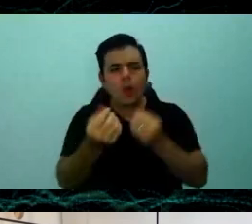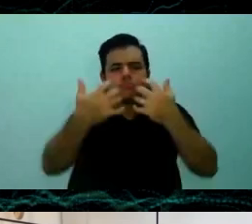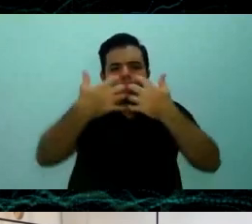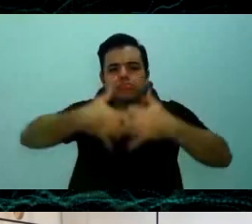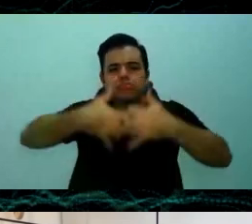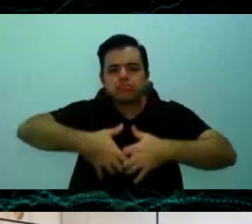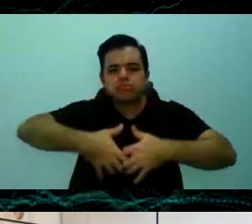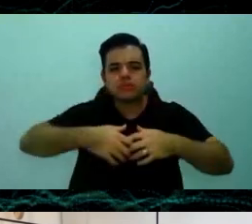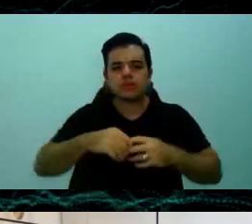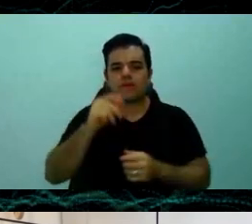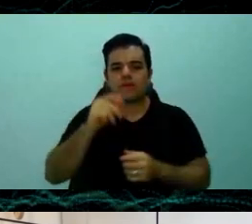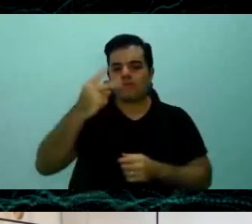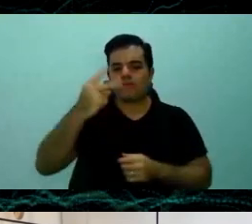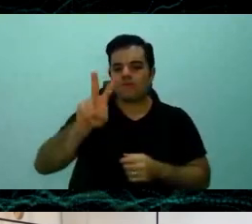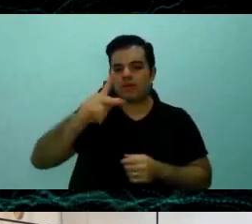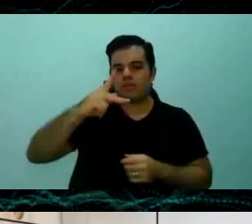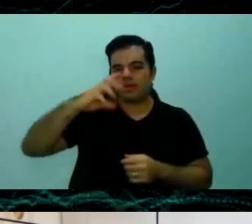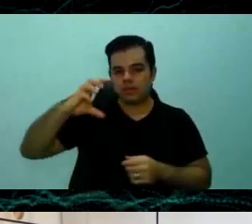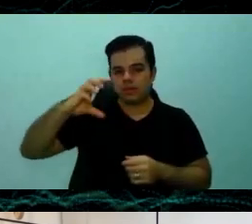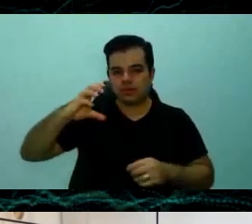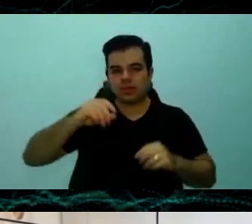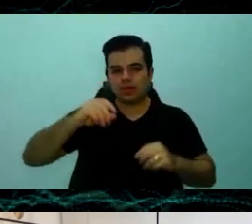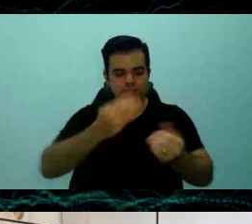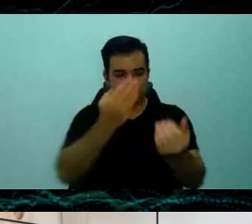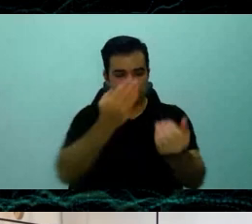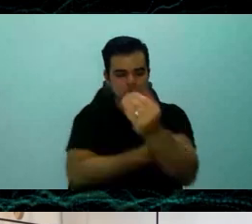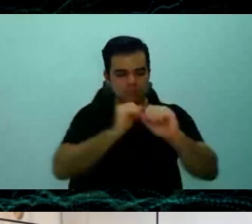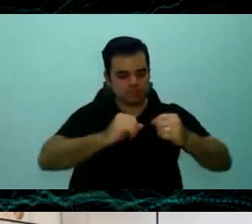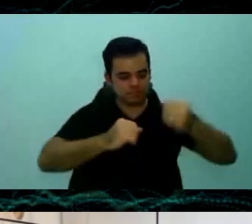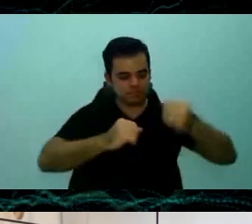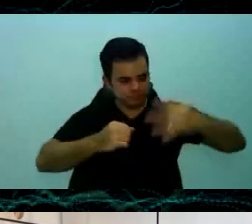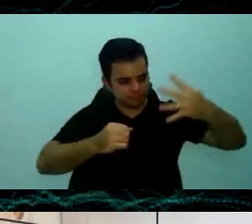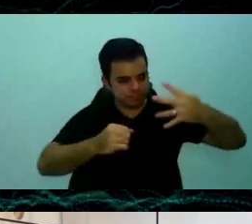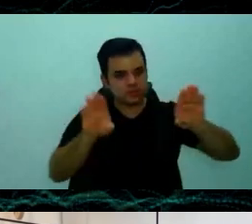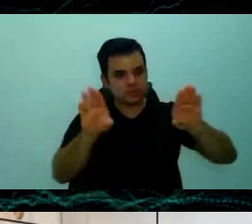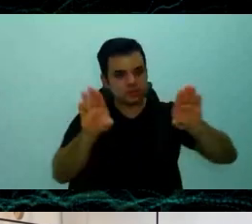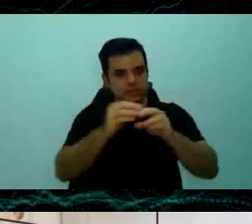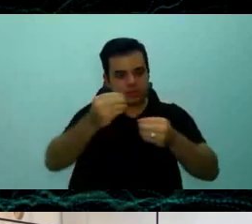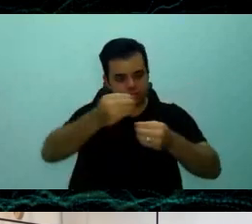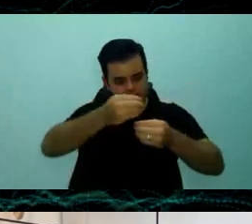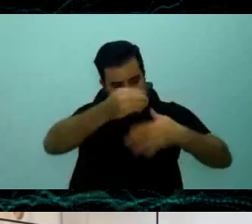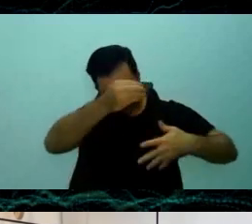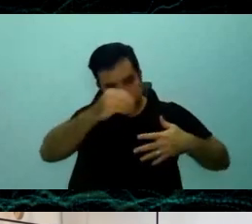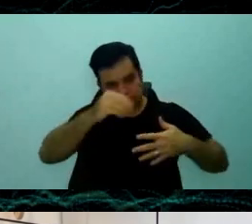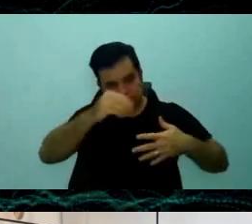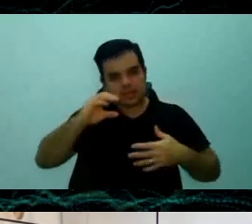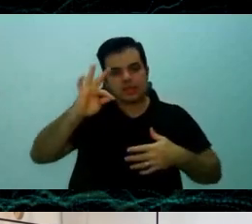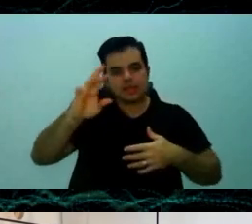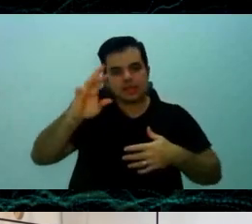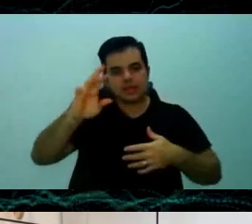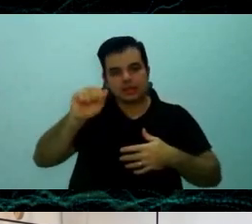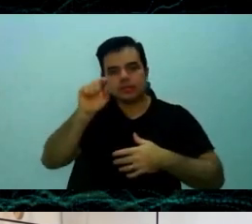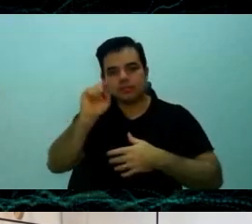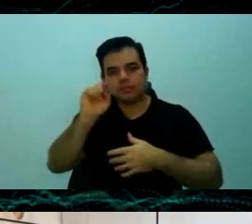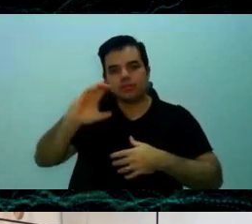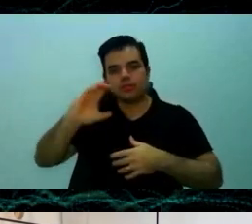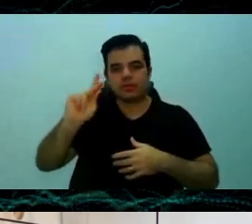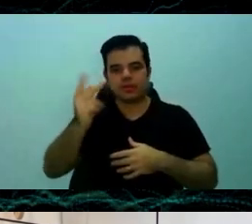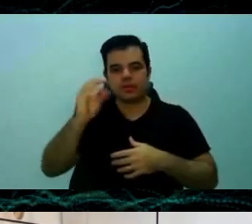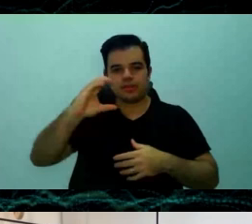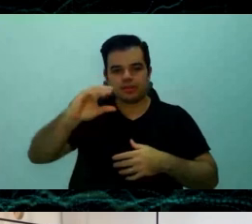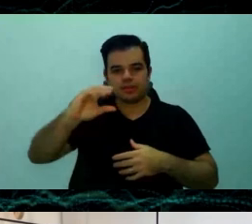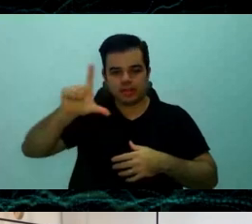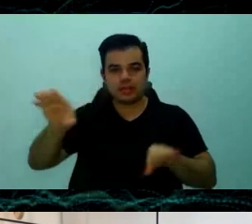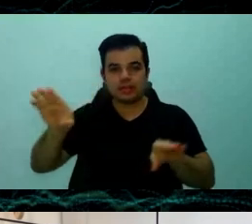abrir aqui no folder de VPC e abrir o TerraGrant HCL, a gente pode ver o que a gente estava vendo lá no slide. A gente tem